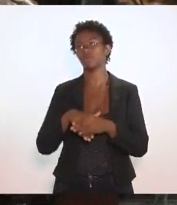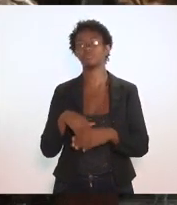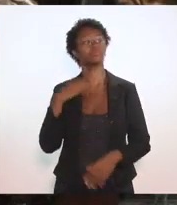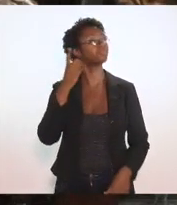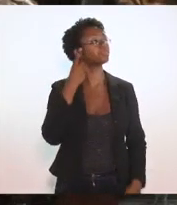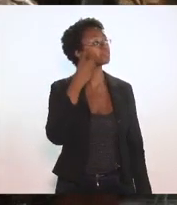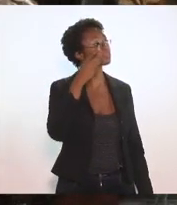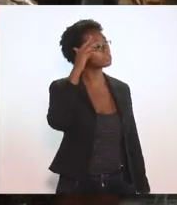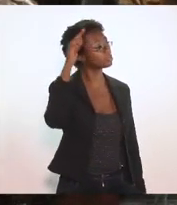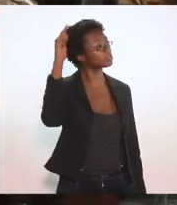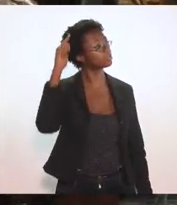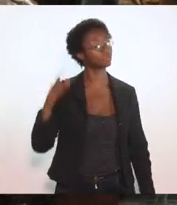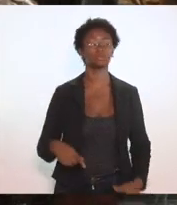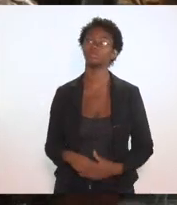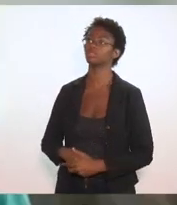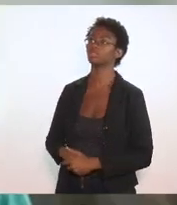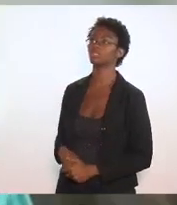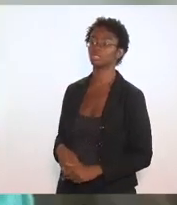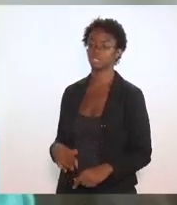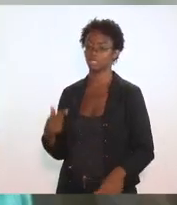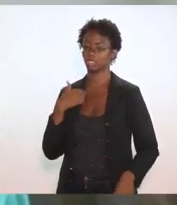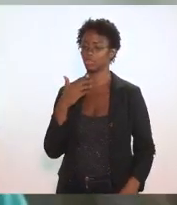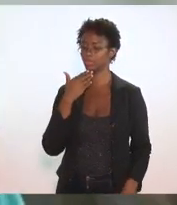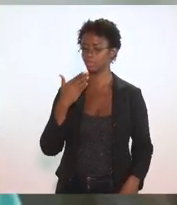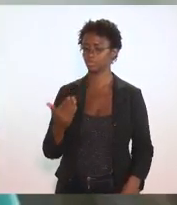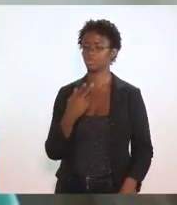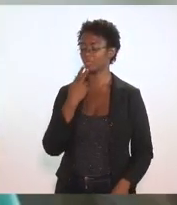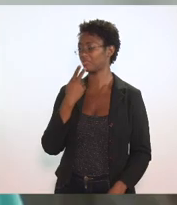Senhor presidente, pedi para declarar voto,